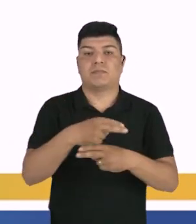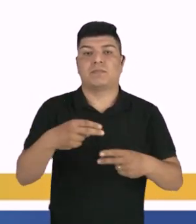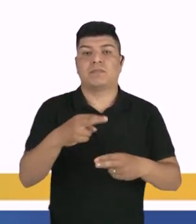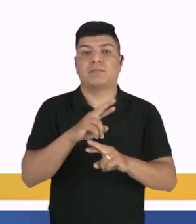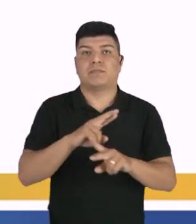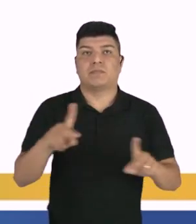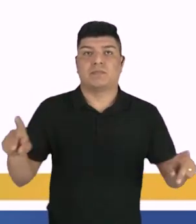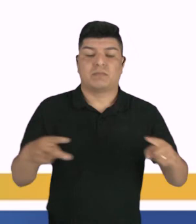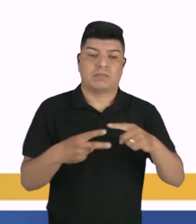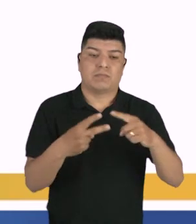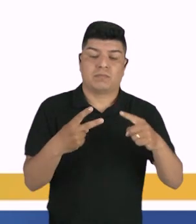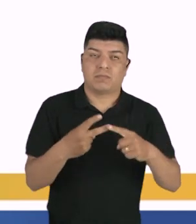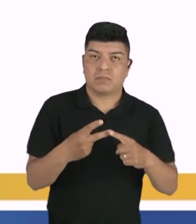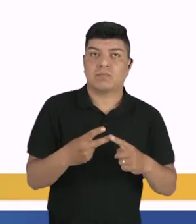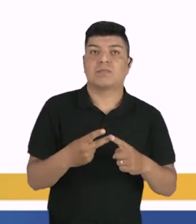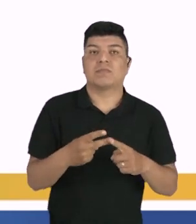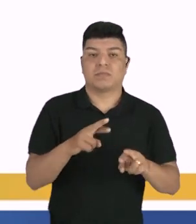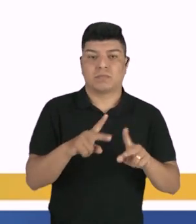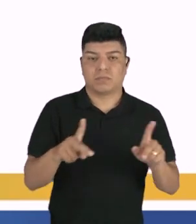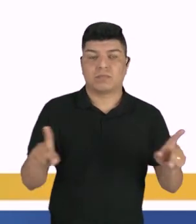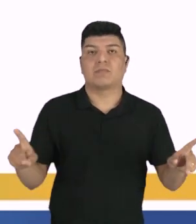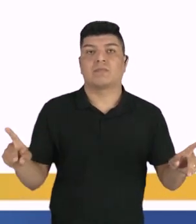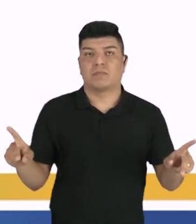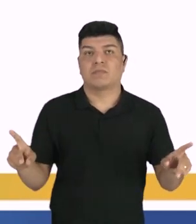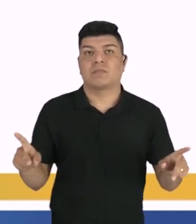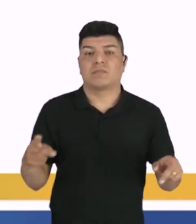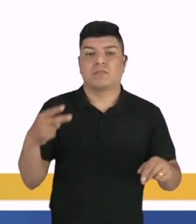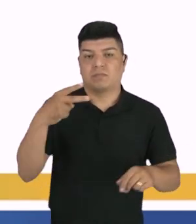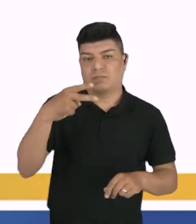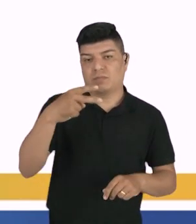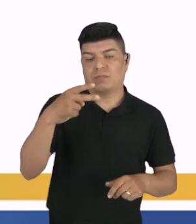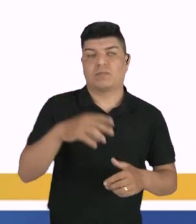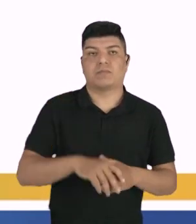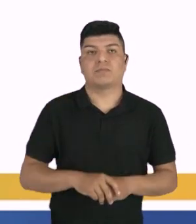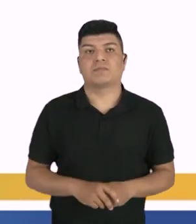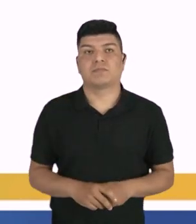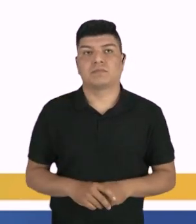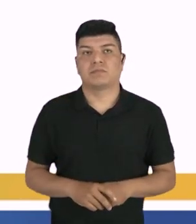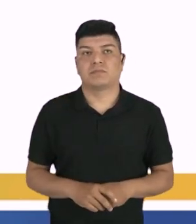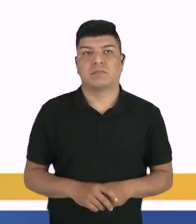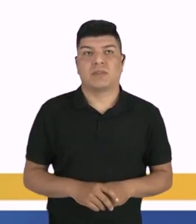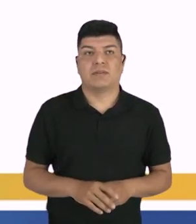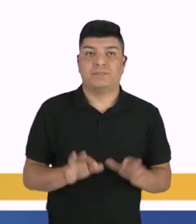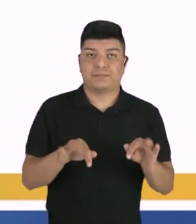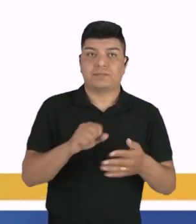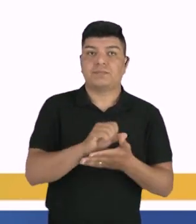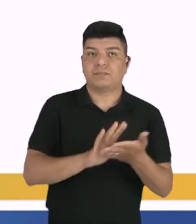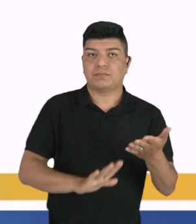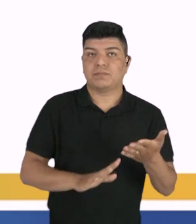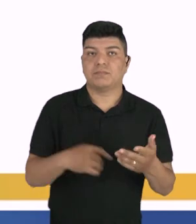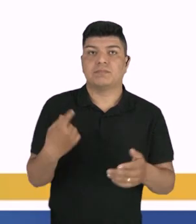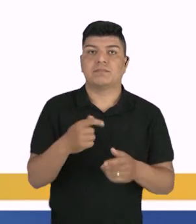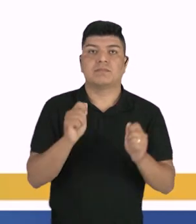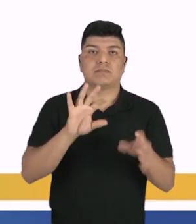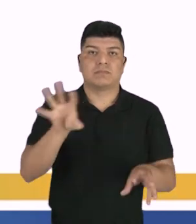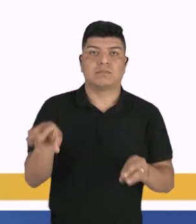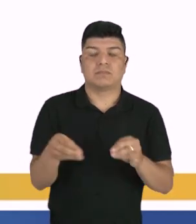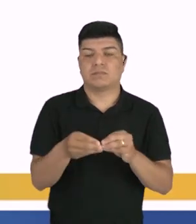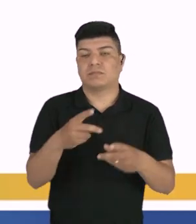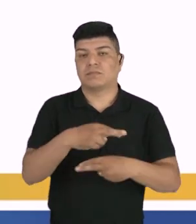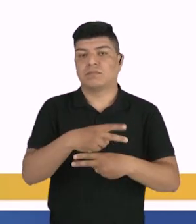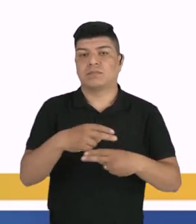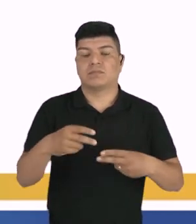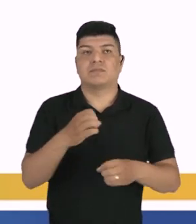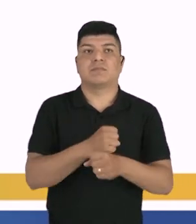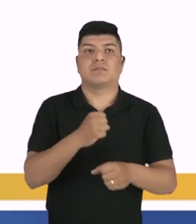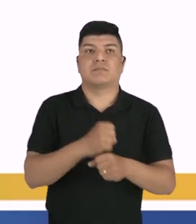soma de dois termos, né, é a diferença entre os seus quadrados. Esse último exercício nos permite concluir que o produto